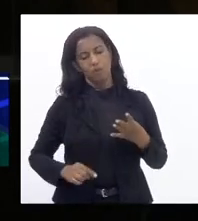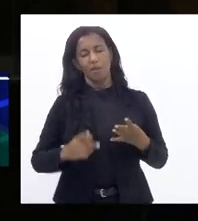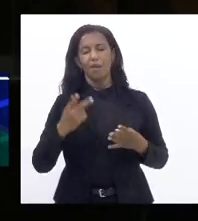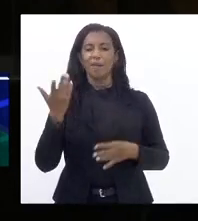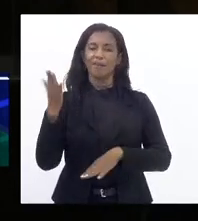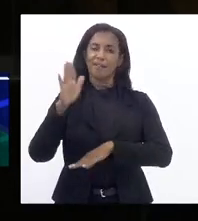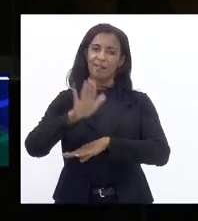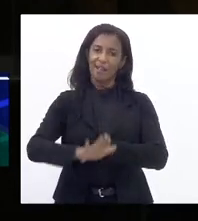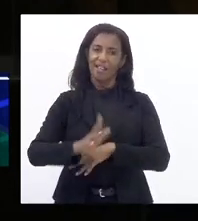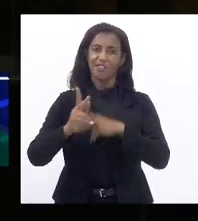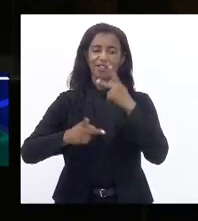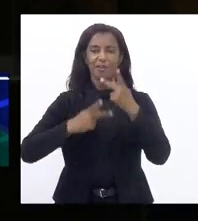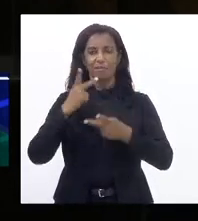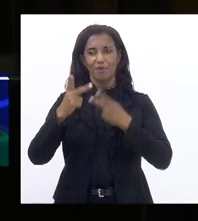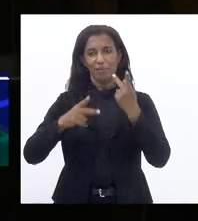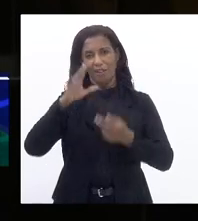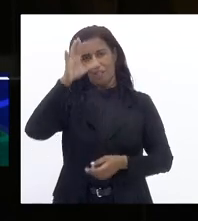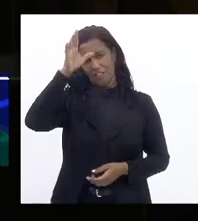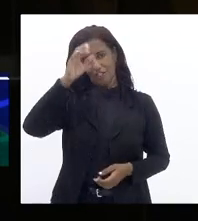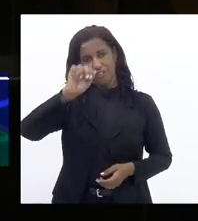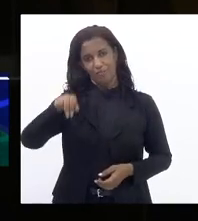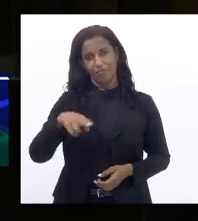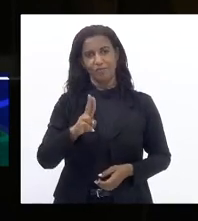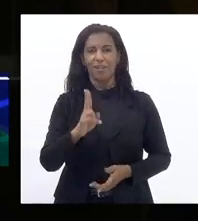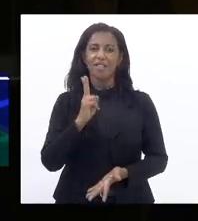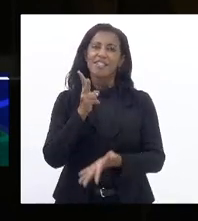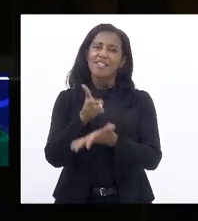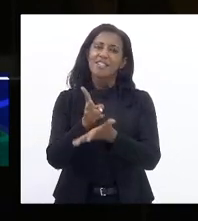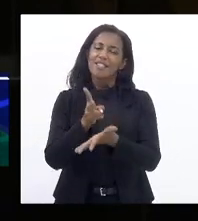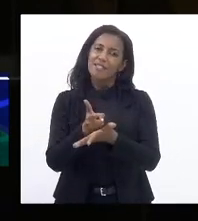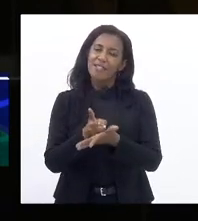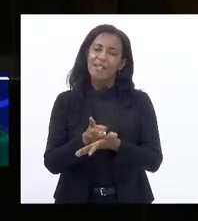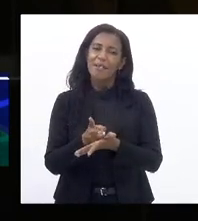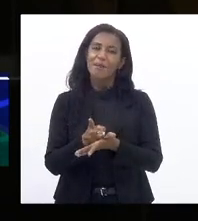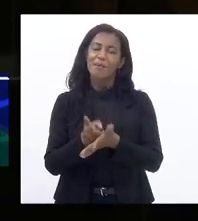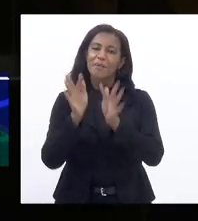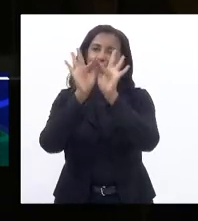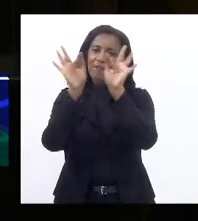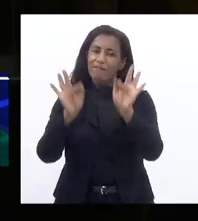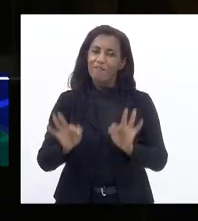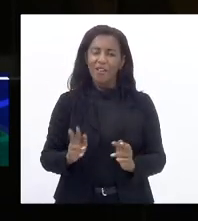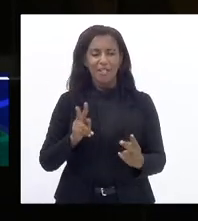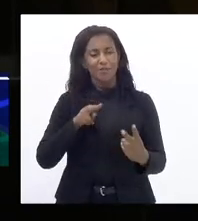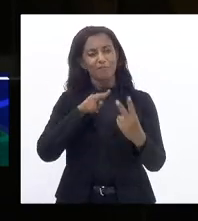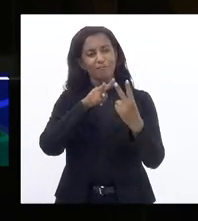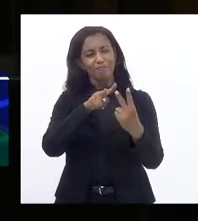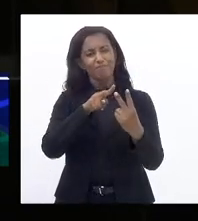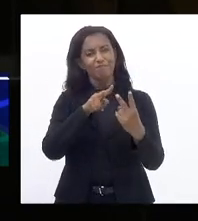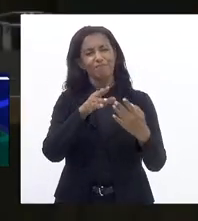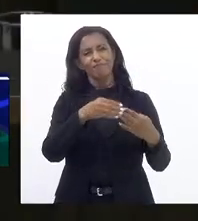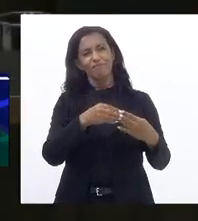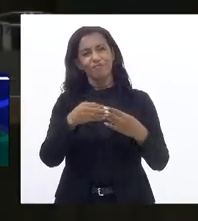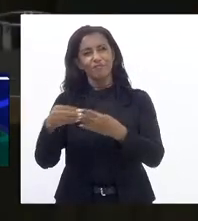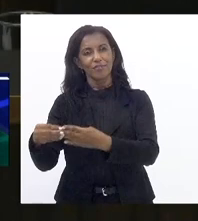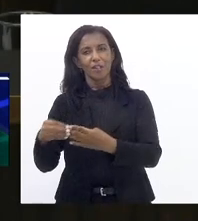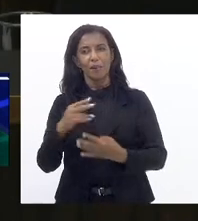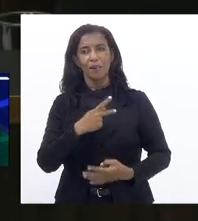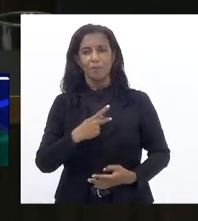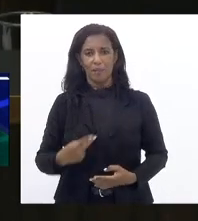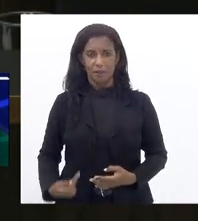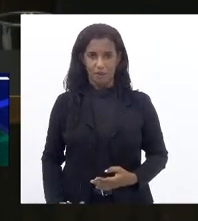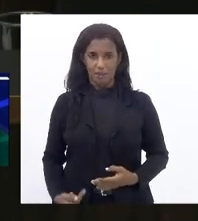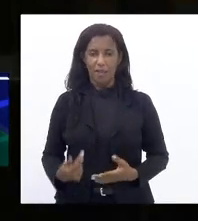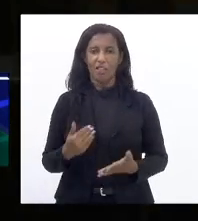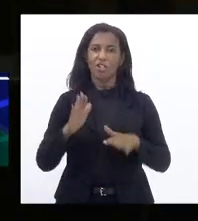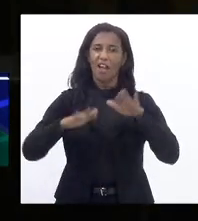nessa tarde, Tia Ju. É sempre muito feliz por vê-la aqui conduzindo, muitas das vezes, o